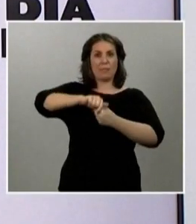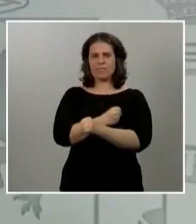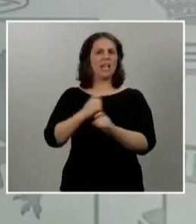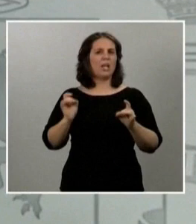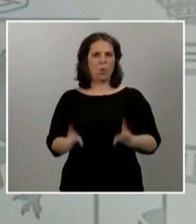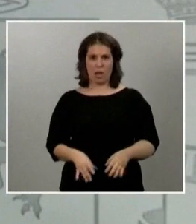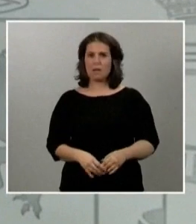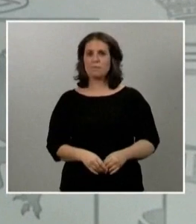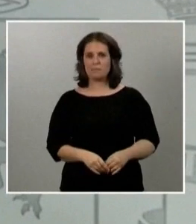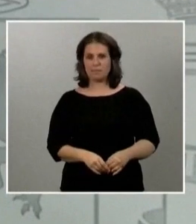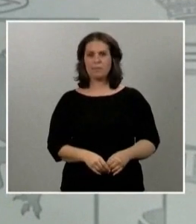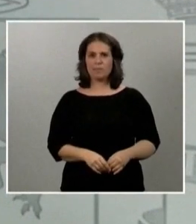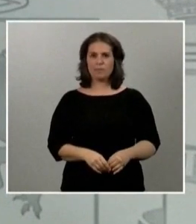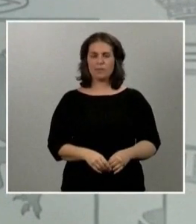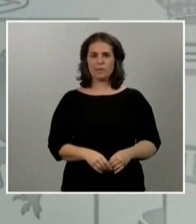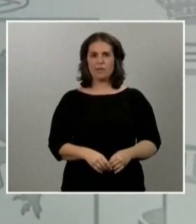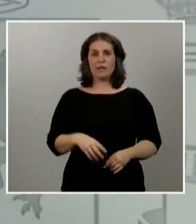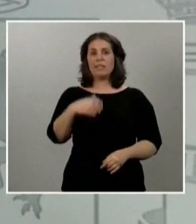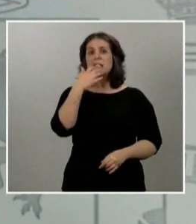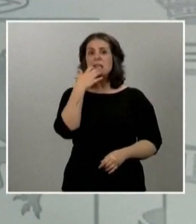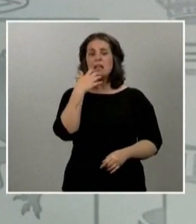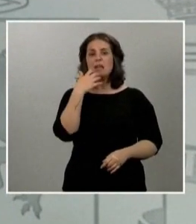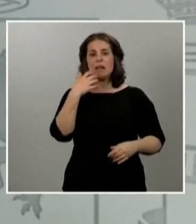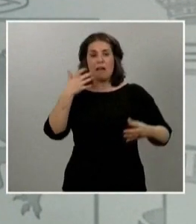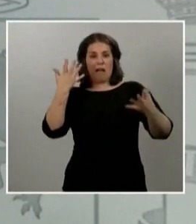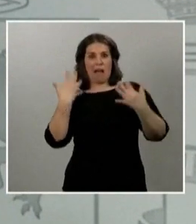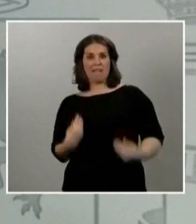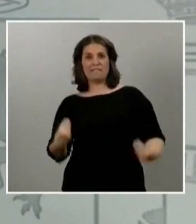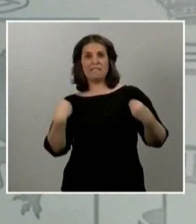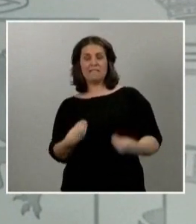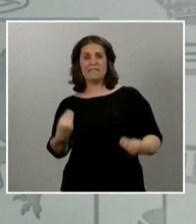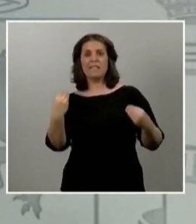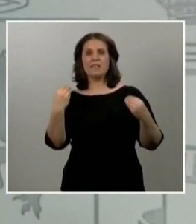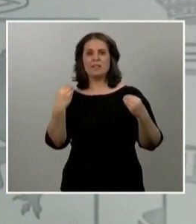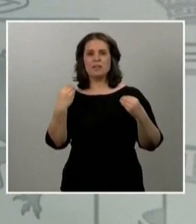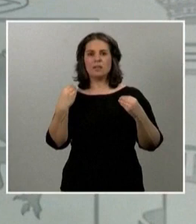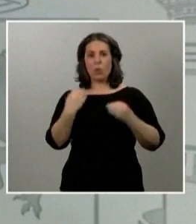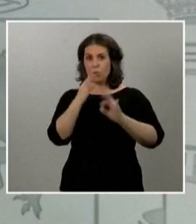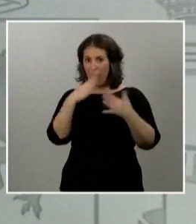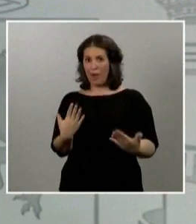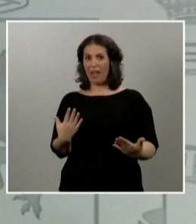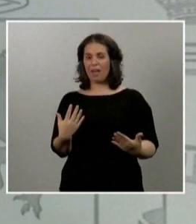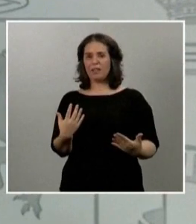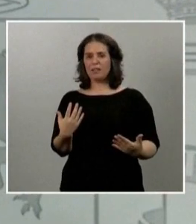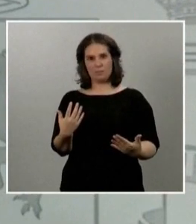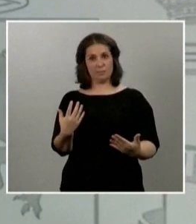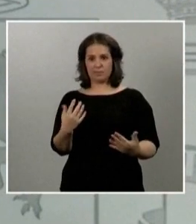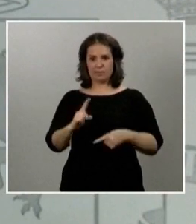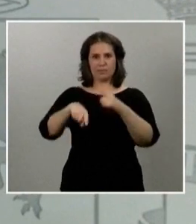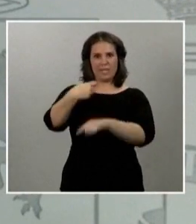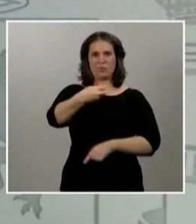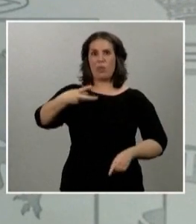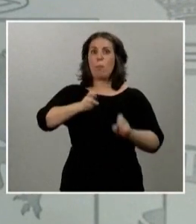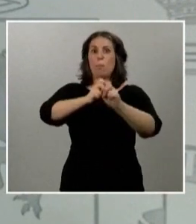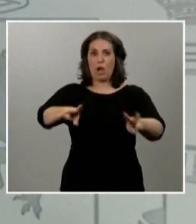25 de abril, diz o presidente do governo Pedro Sánchez precipitar-nos, relaxar-nos nesta altura teria um resultado pior